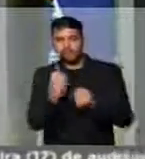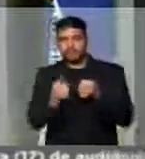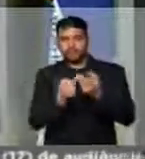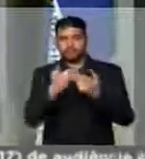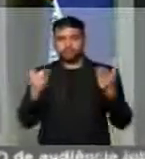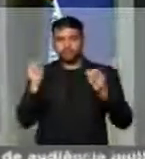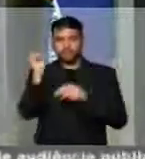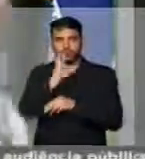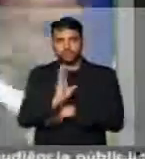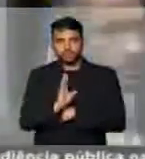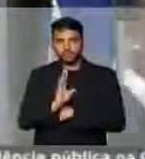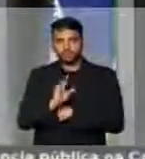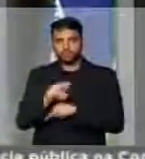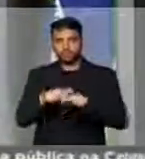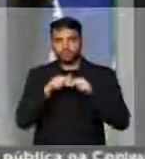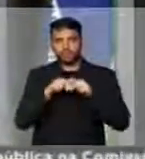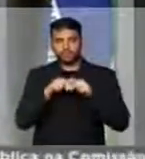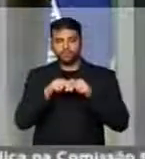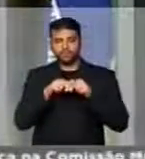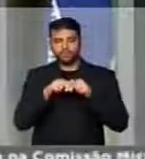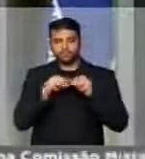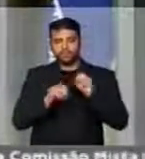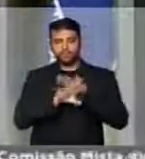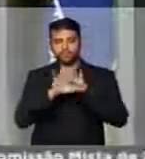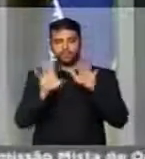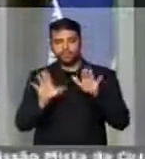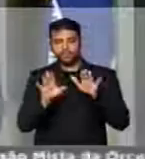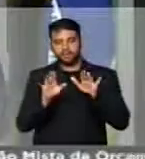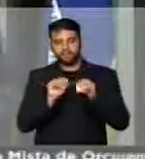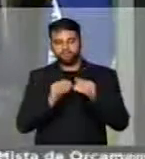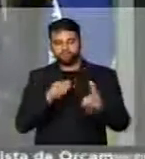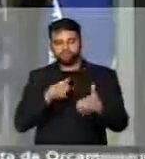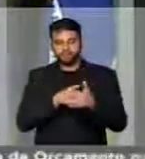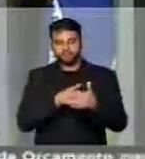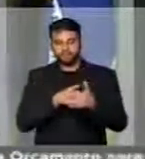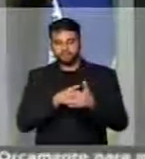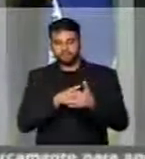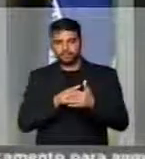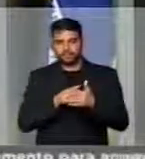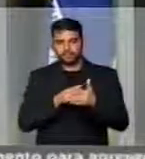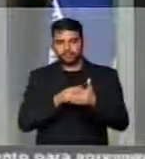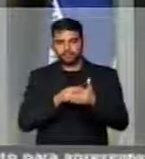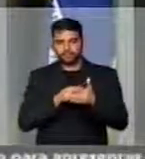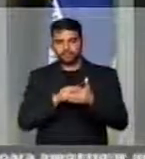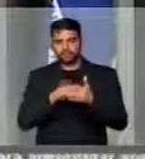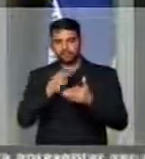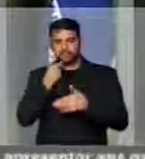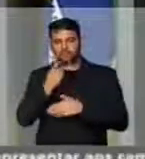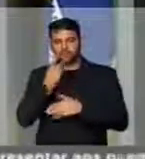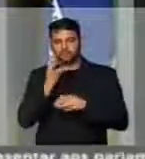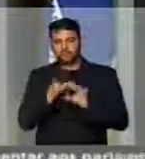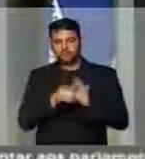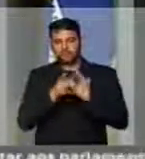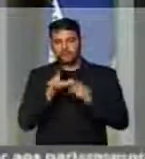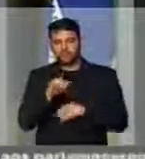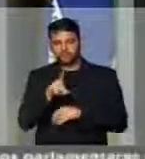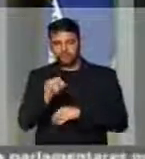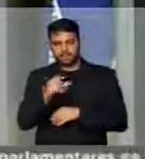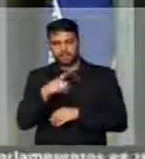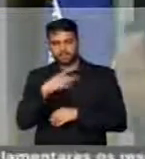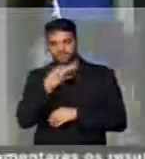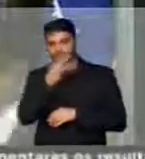todo o país por uma clara afronta ao princípio que diz respeito à legalidade,